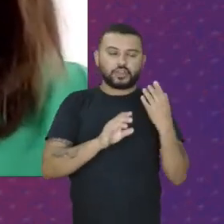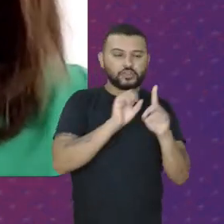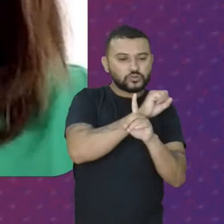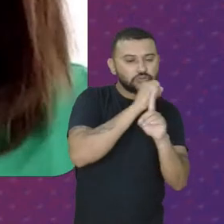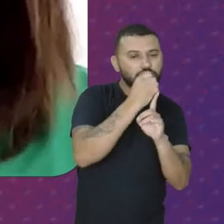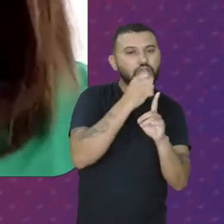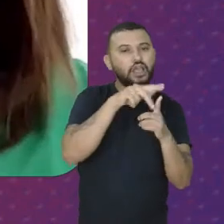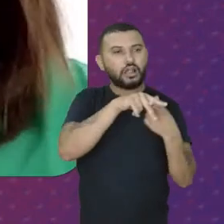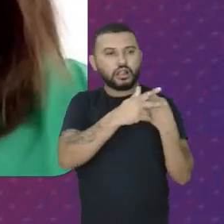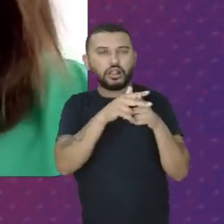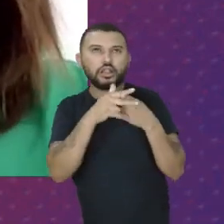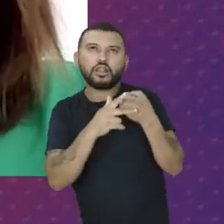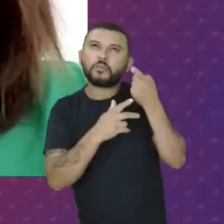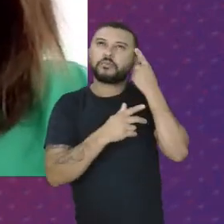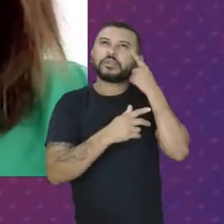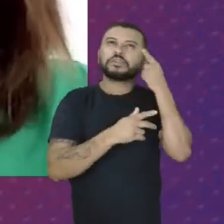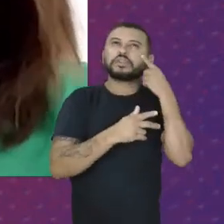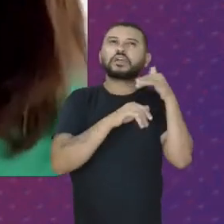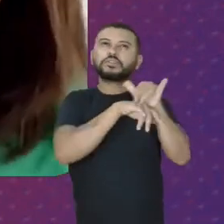pela manutenção